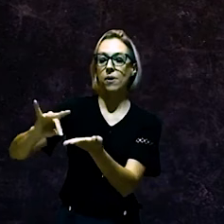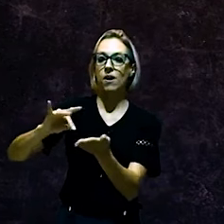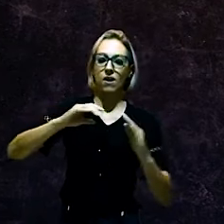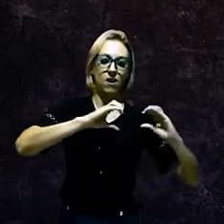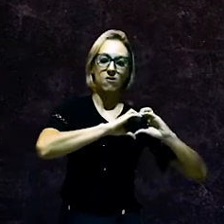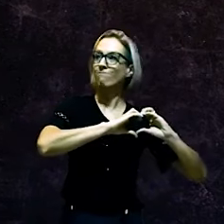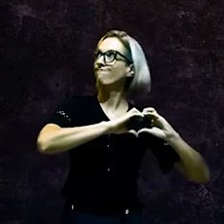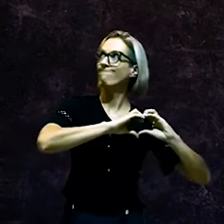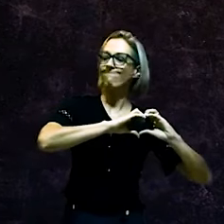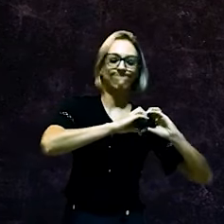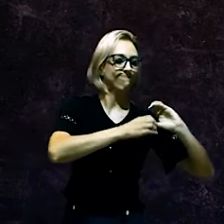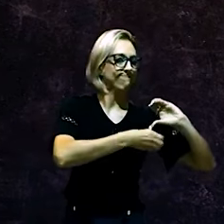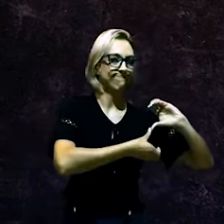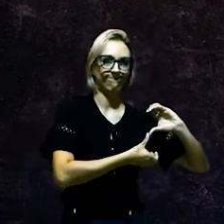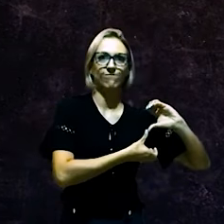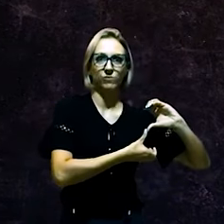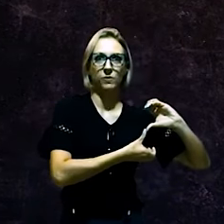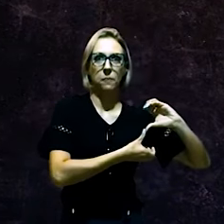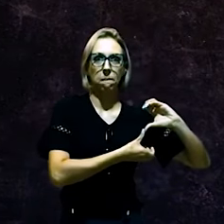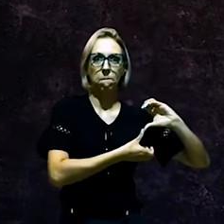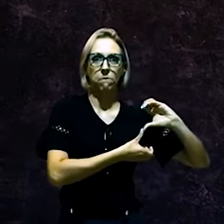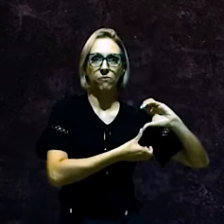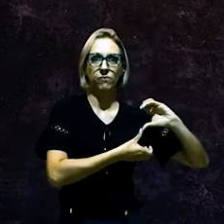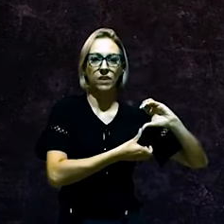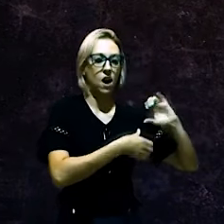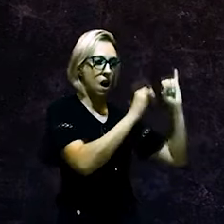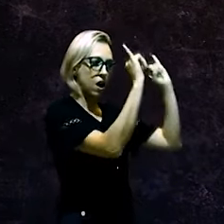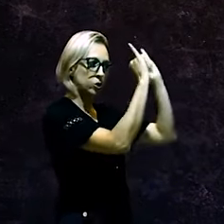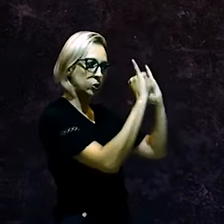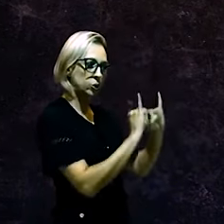vocês para seguirem outros deuses.